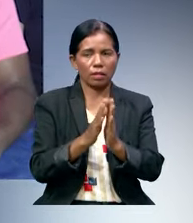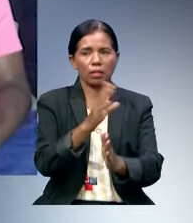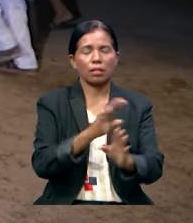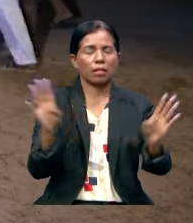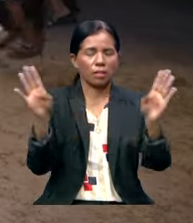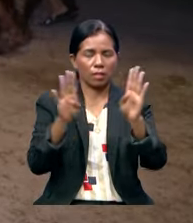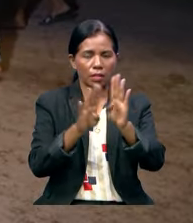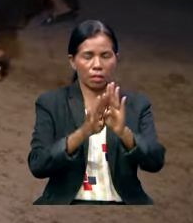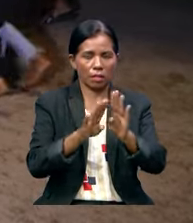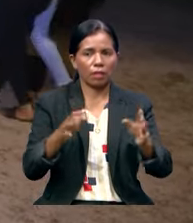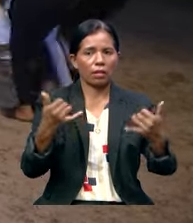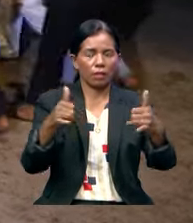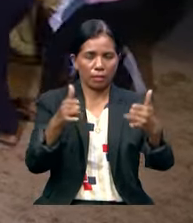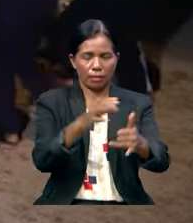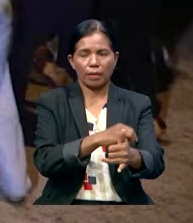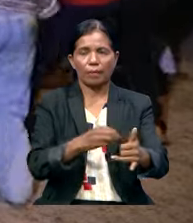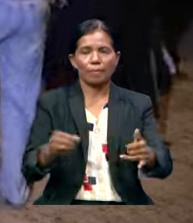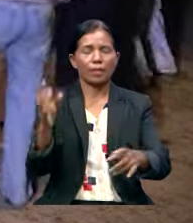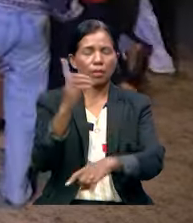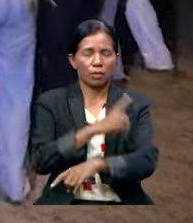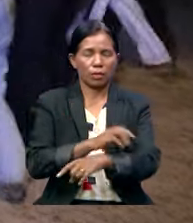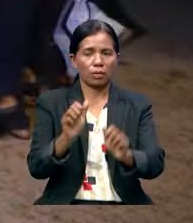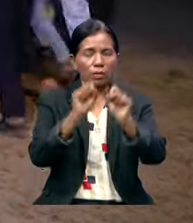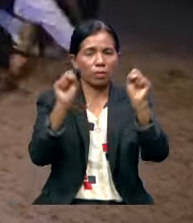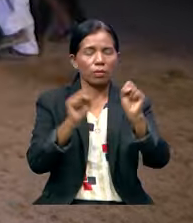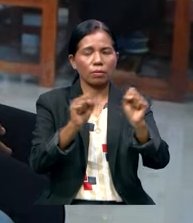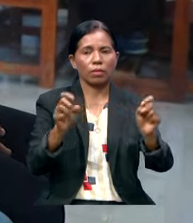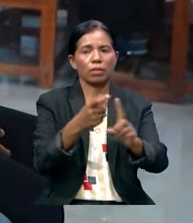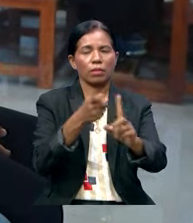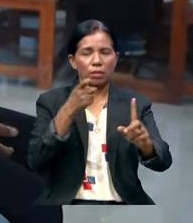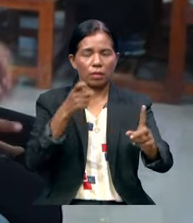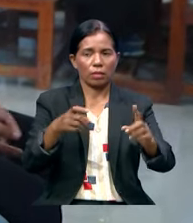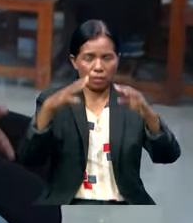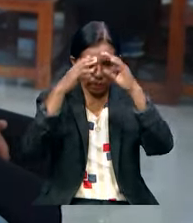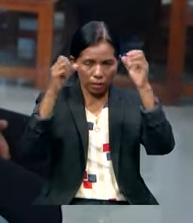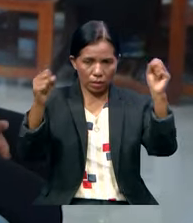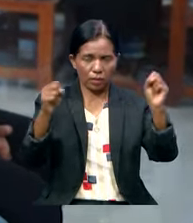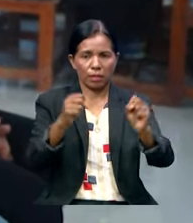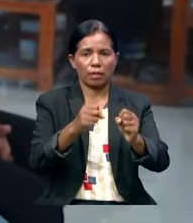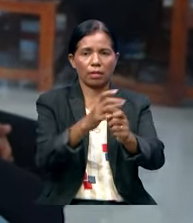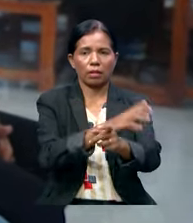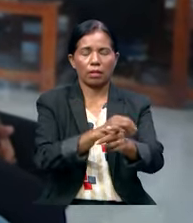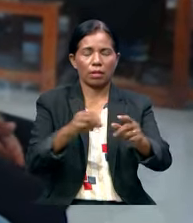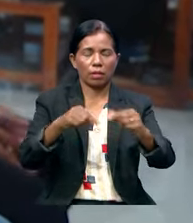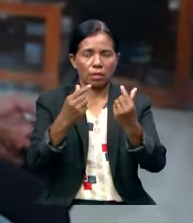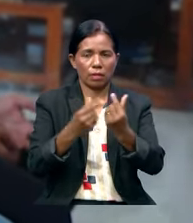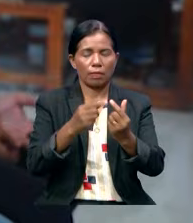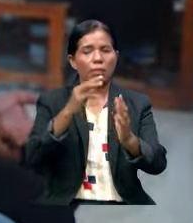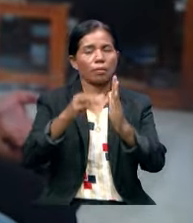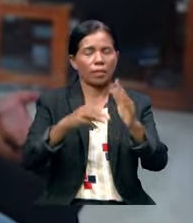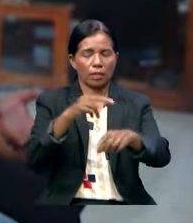ho divertimento. Tu irmai e a loron domingo, equipa GMN composto Rusi, presidente do Conselho de Administração, Grupo Média